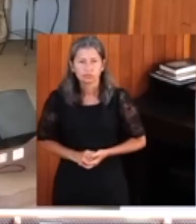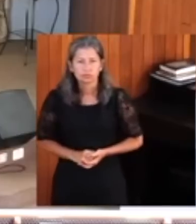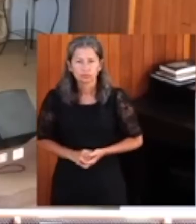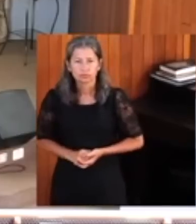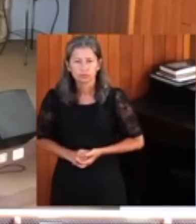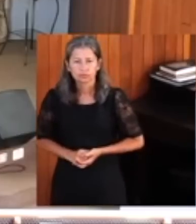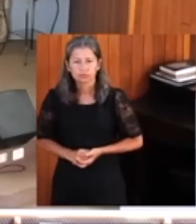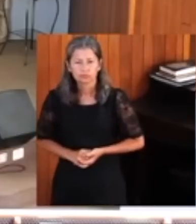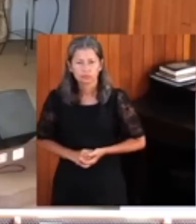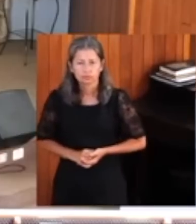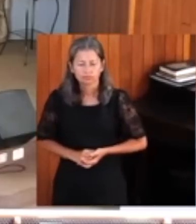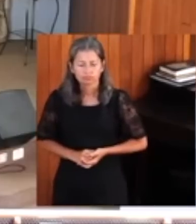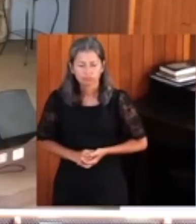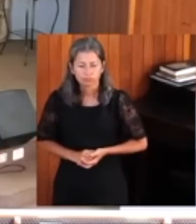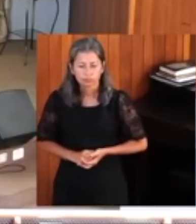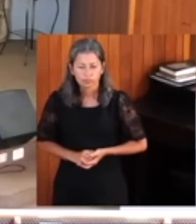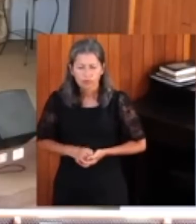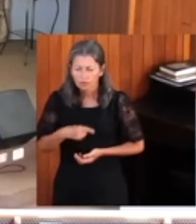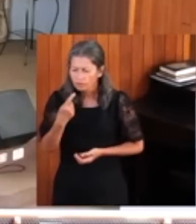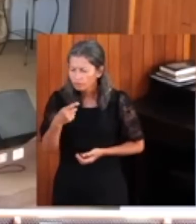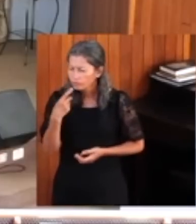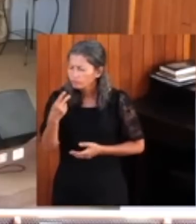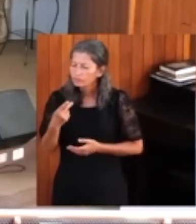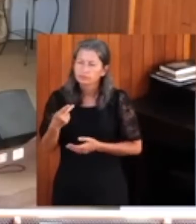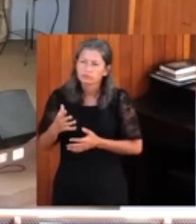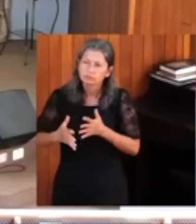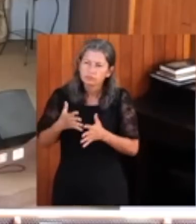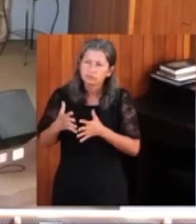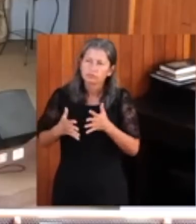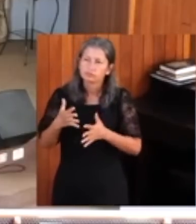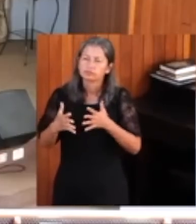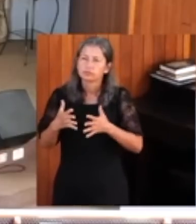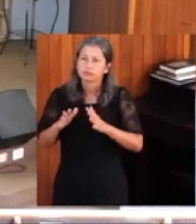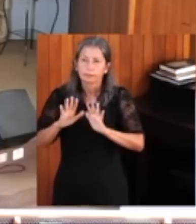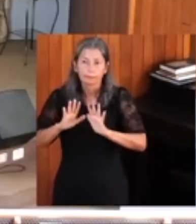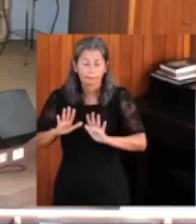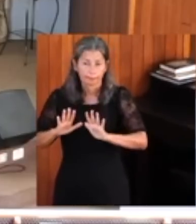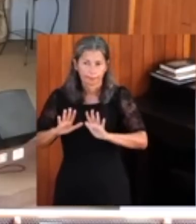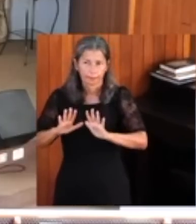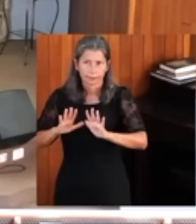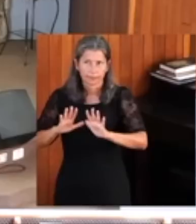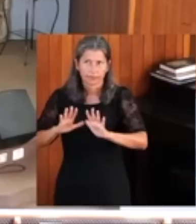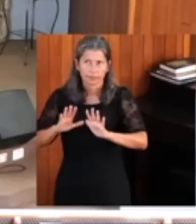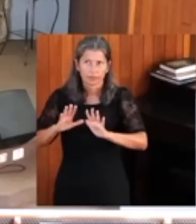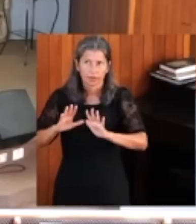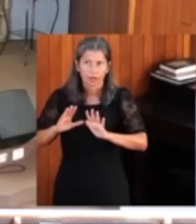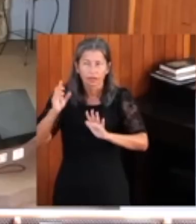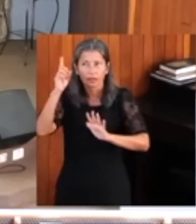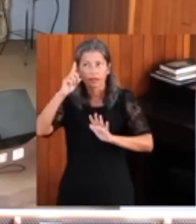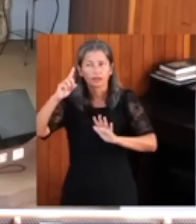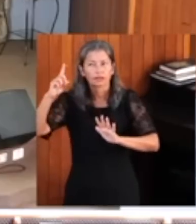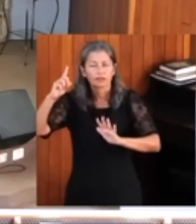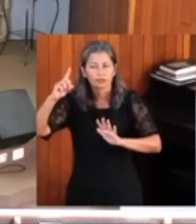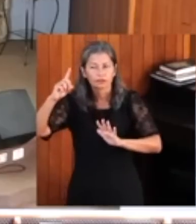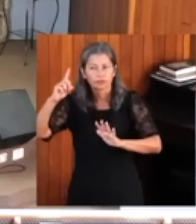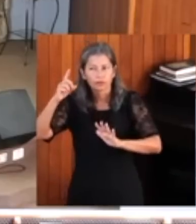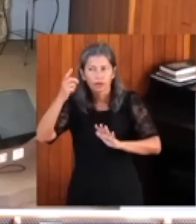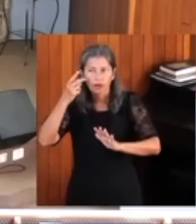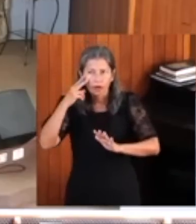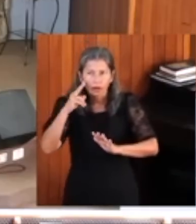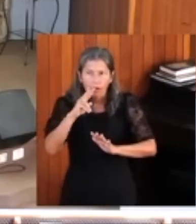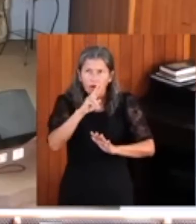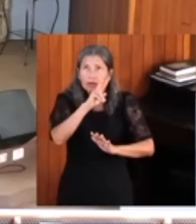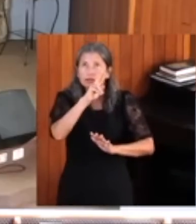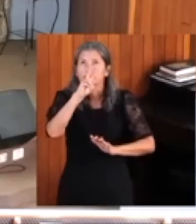A narrativa ela é interrompida, e Deus diz assim para João, olha para cá, olha para cima, e leva João em visão para o